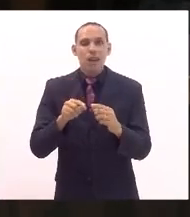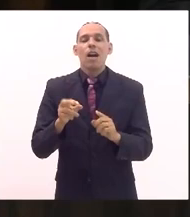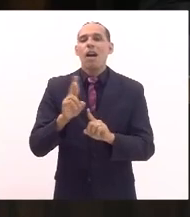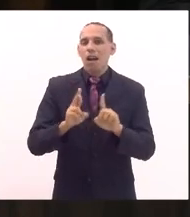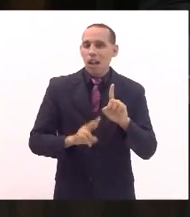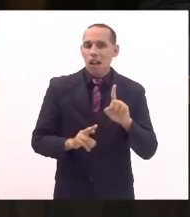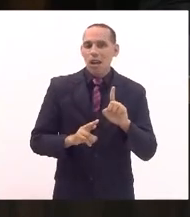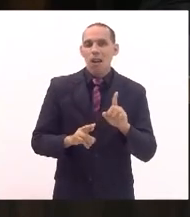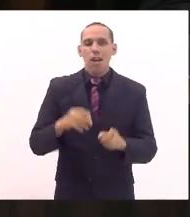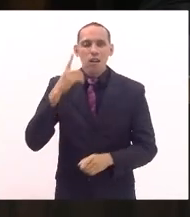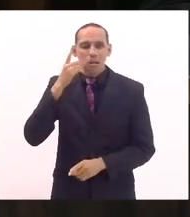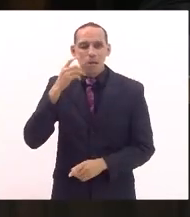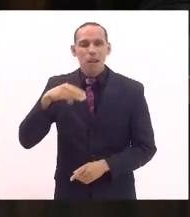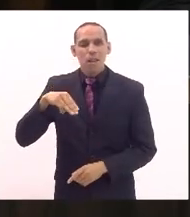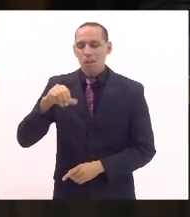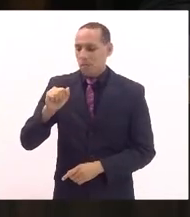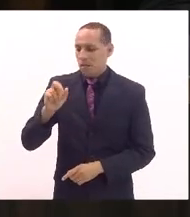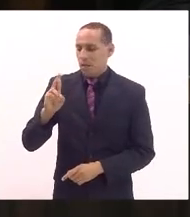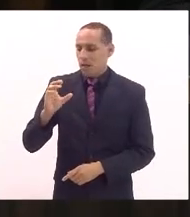Dionísio Lins